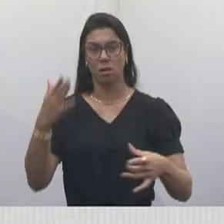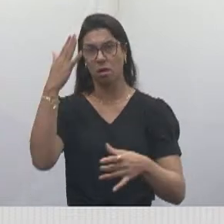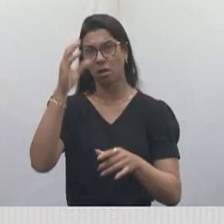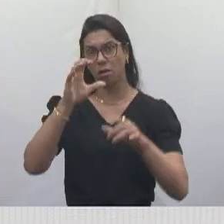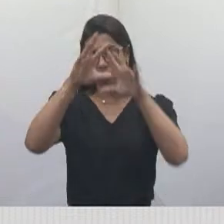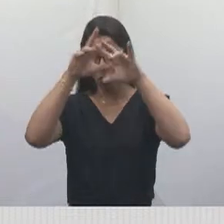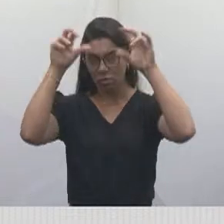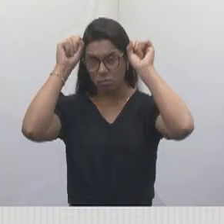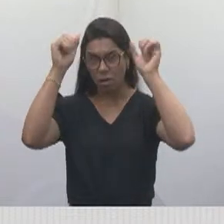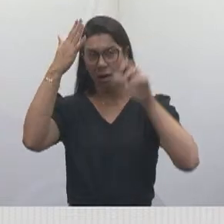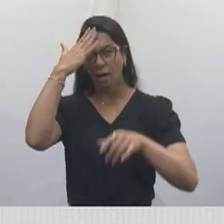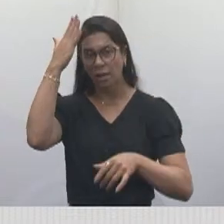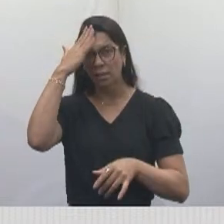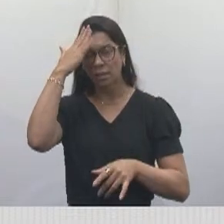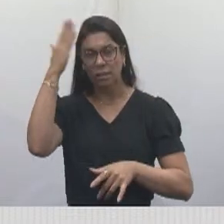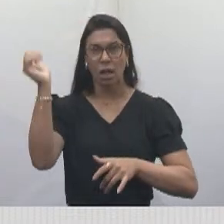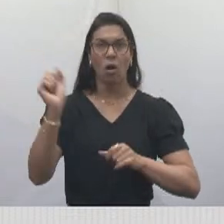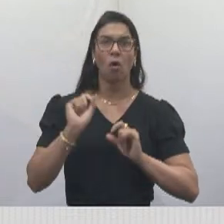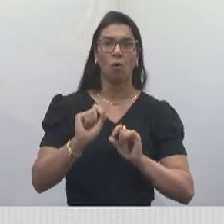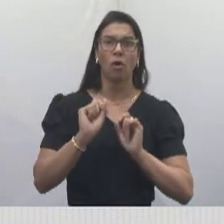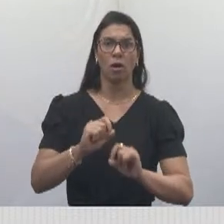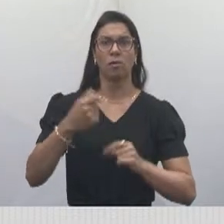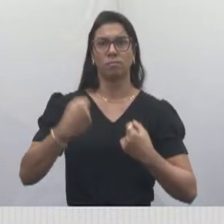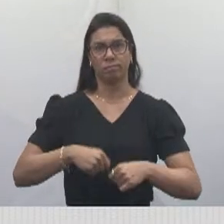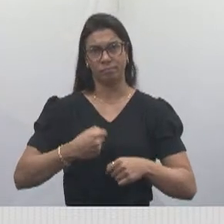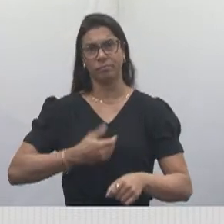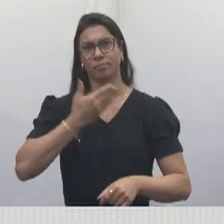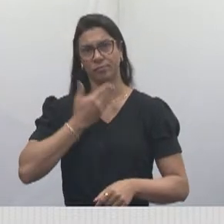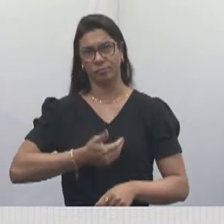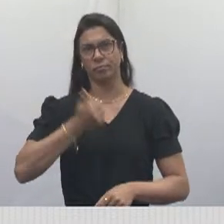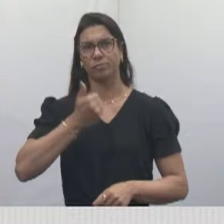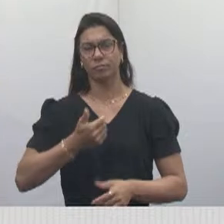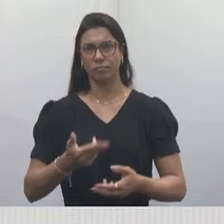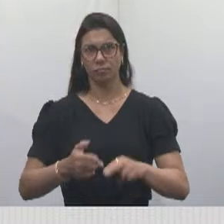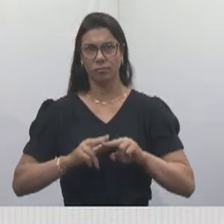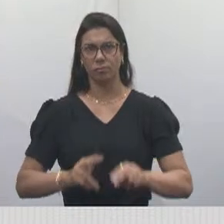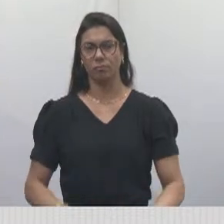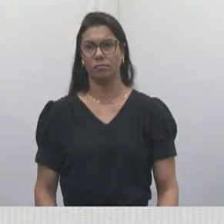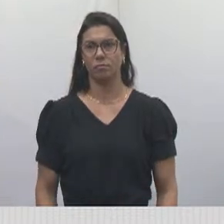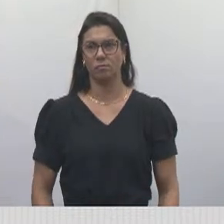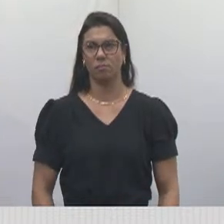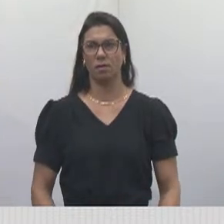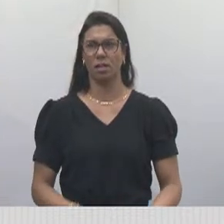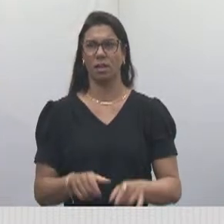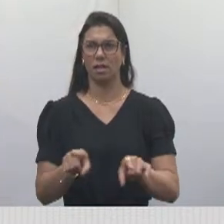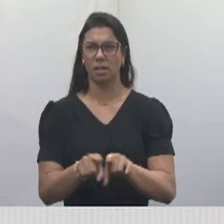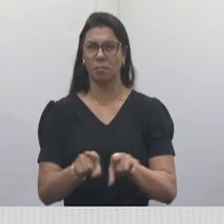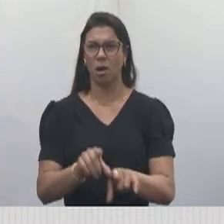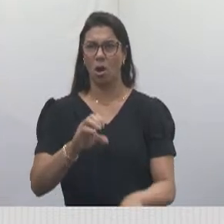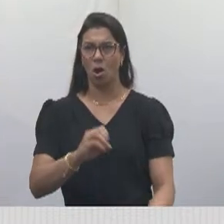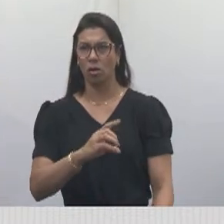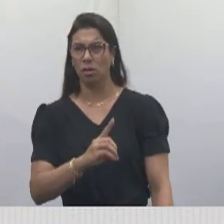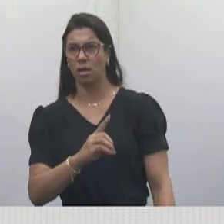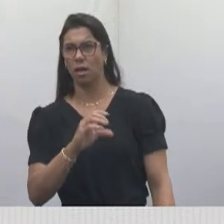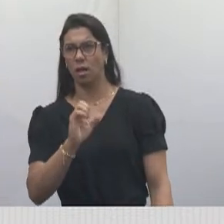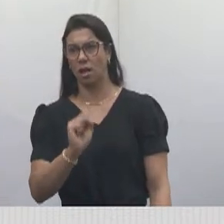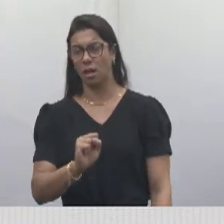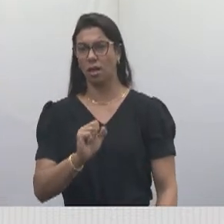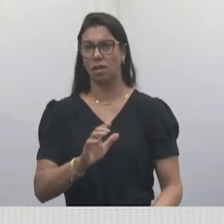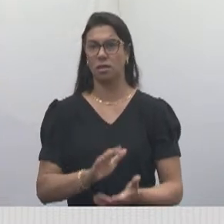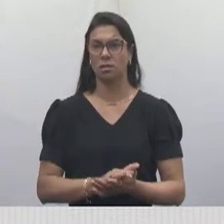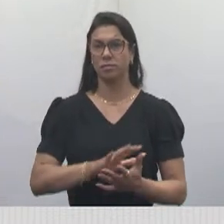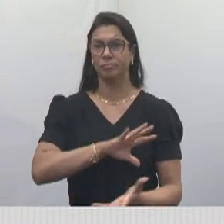deveria apontar isso como algo que precisa ser melhorado. O próximo, por favor. As ODS, a mesma coisa. Começou